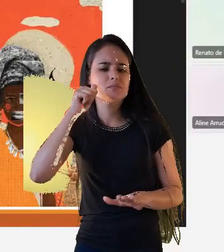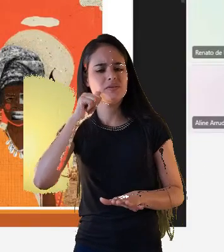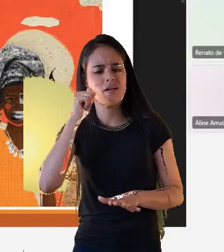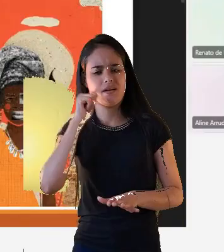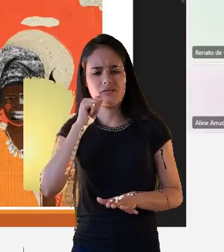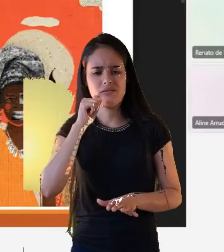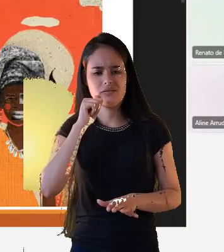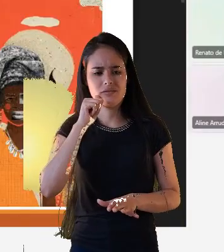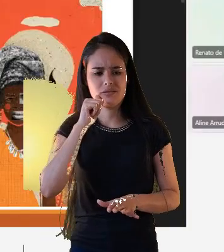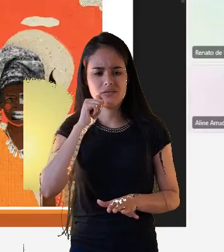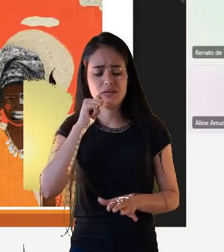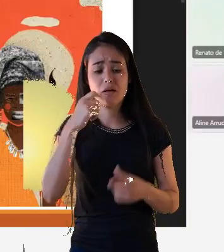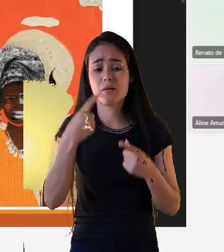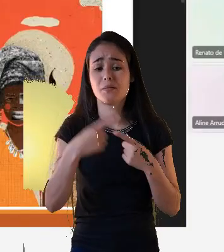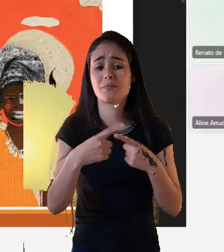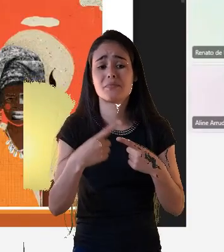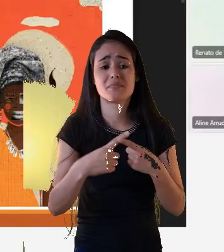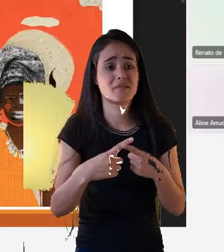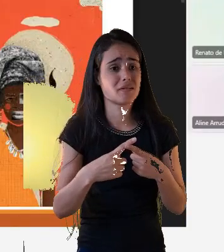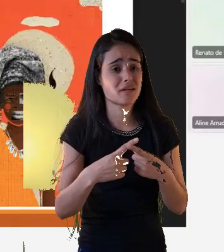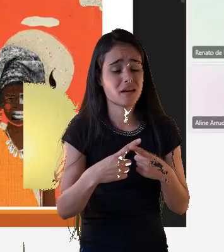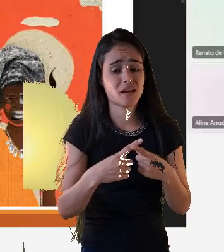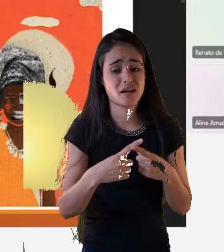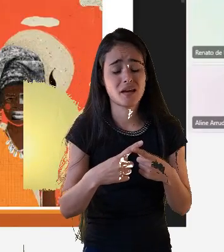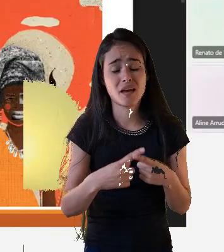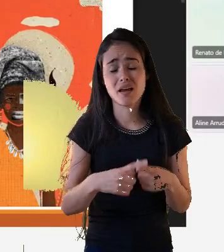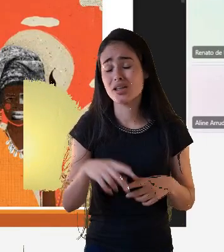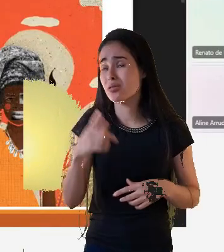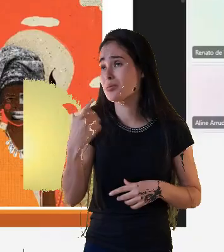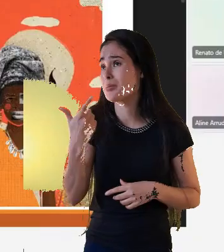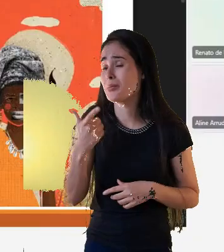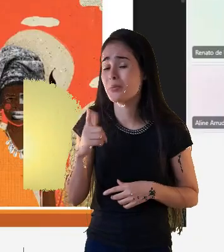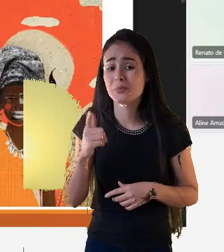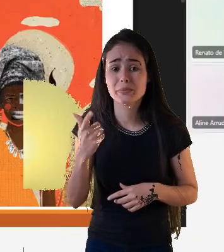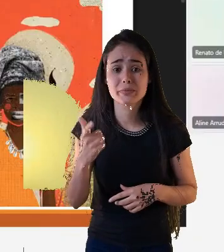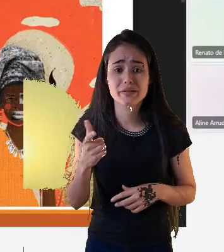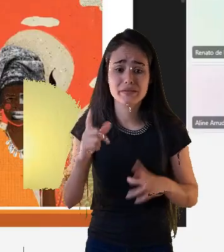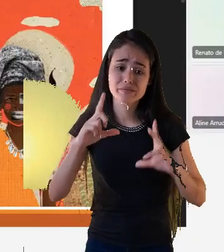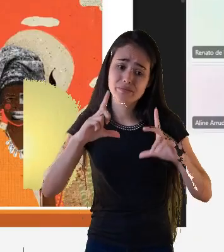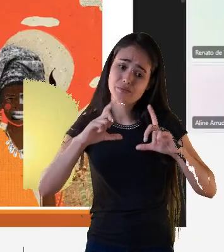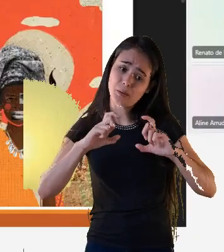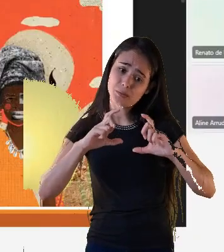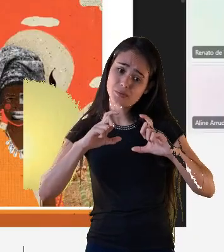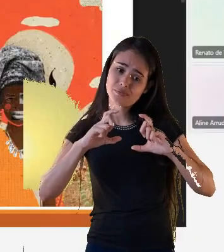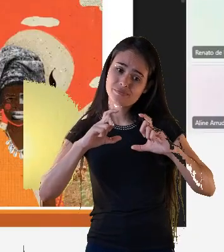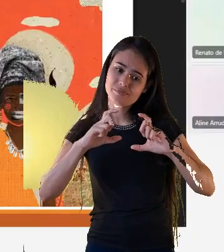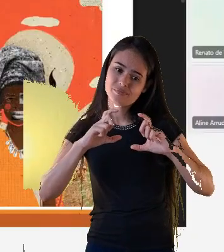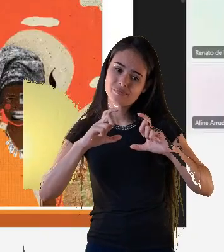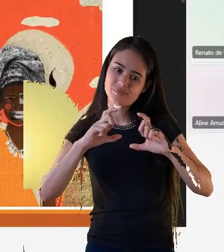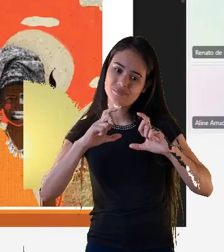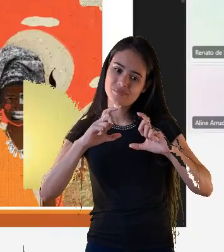monte de mulher negra. Então, Luísa Maim falam que é ela, Maria Filipa de Oliveira falam que é ela,